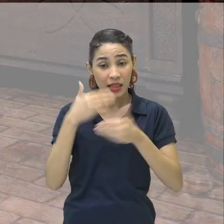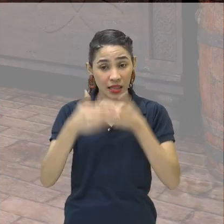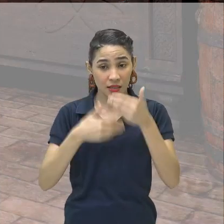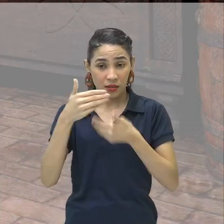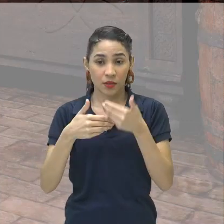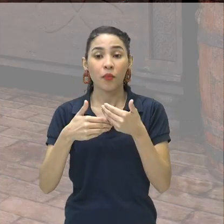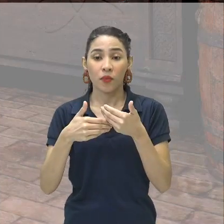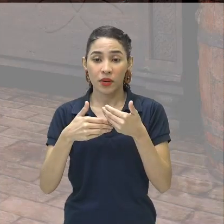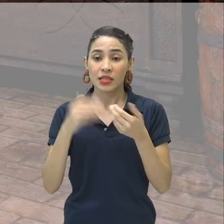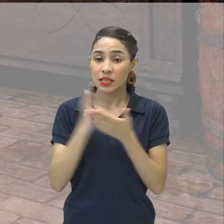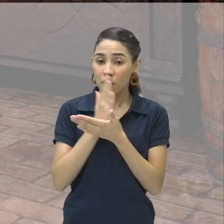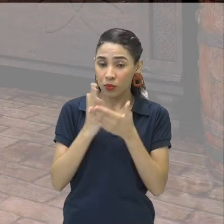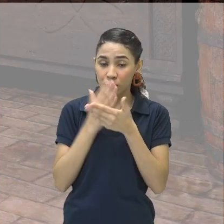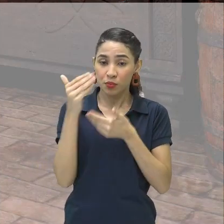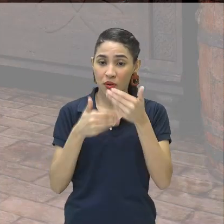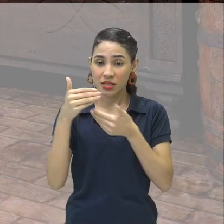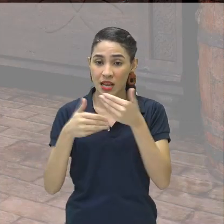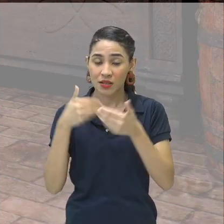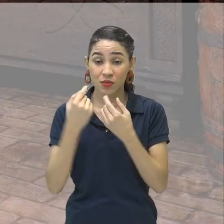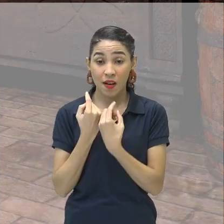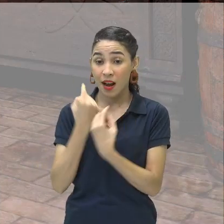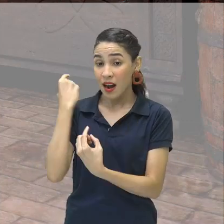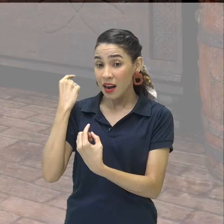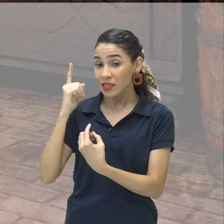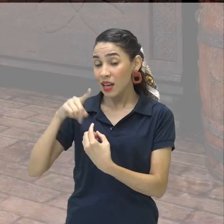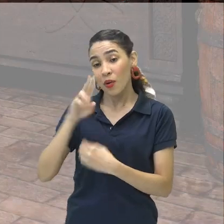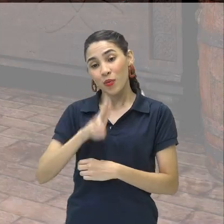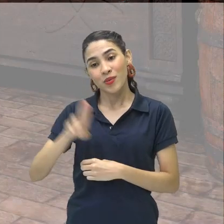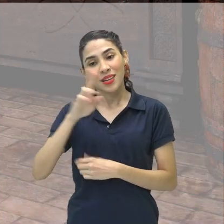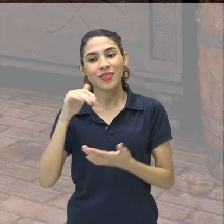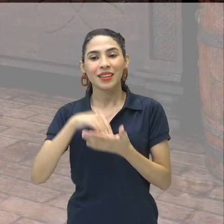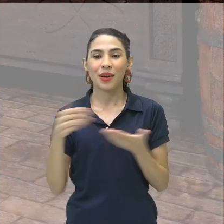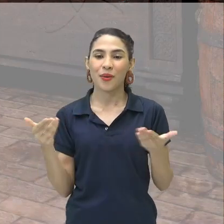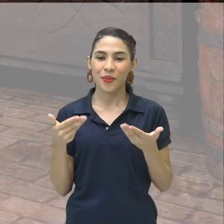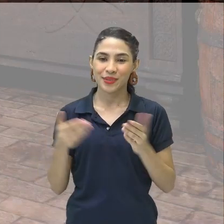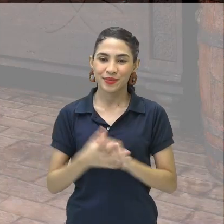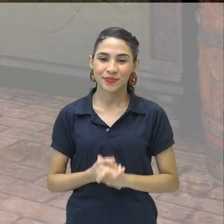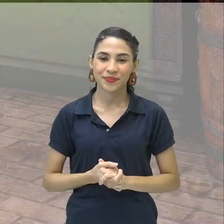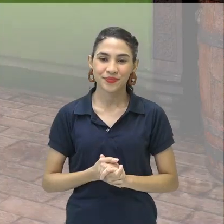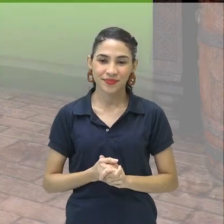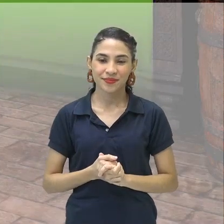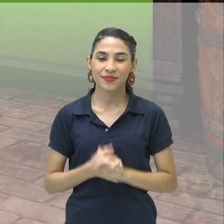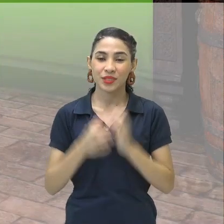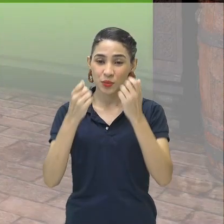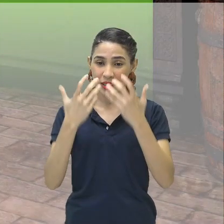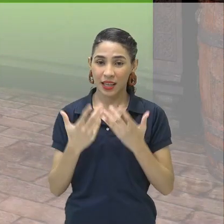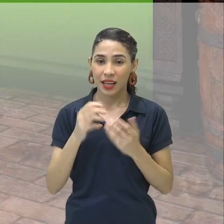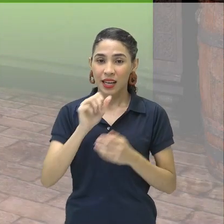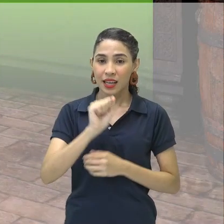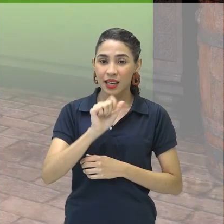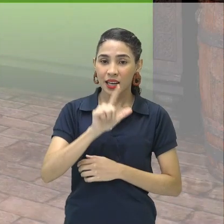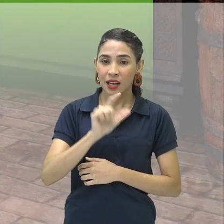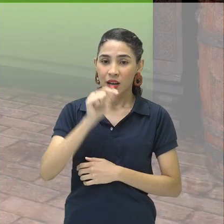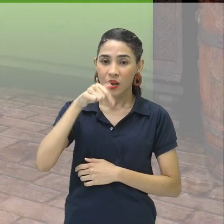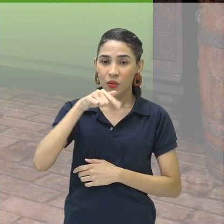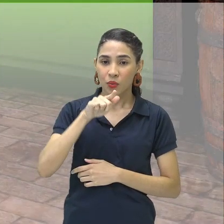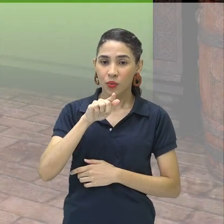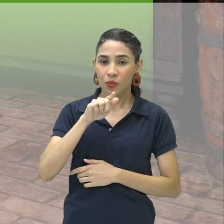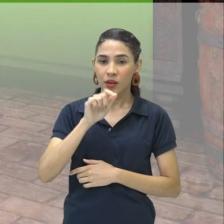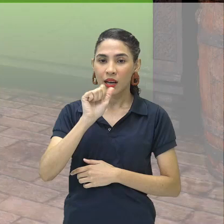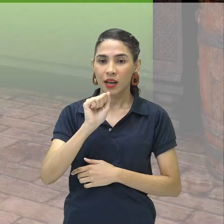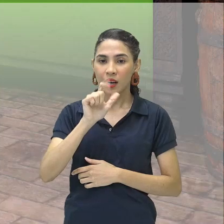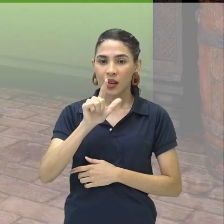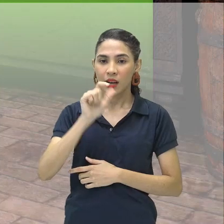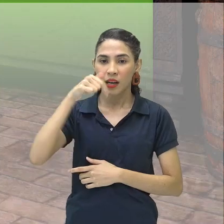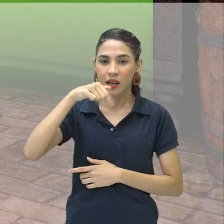alguns desses processos desenvolvidos naquela época são utilizados até hoje. Olha só, bora falar um pouquinho aí da alquimia, né? Então,